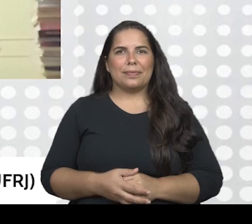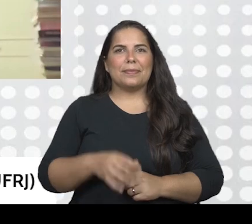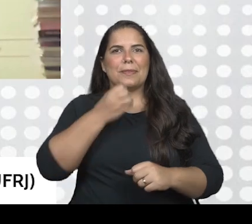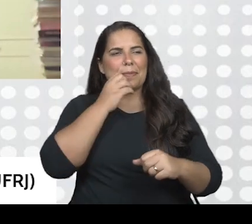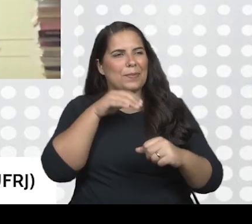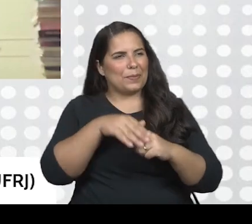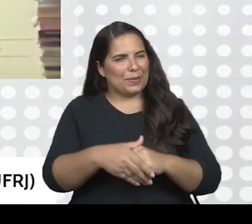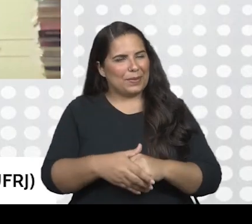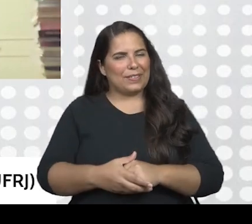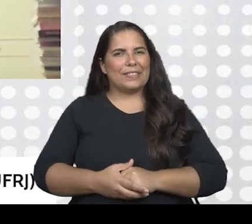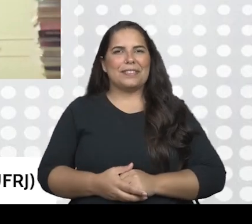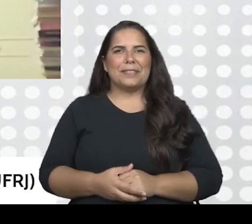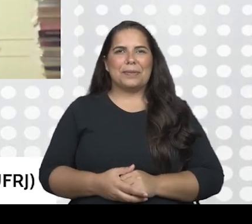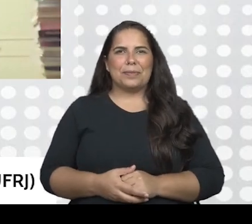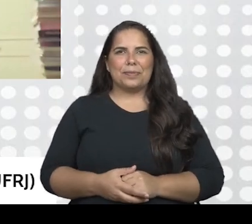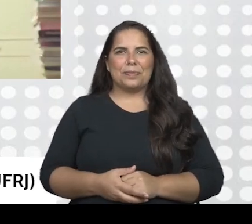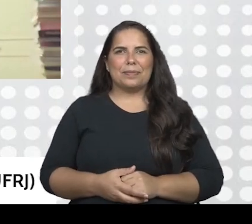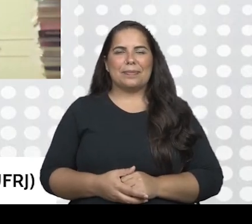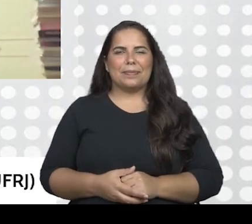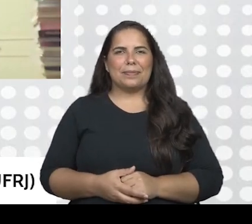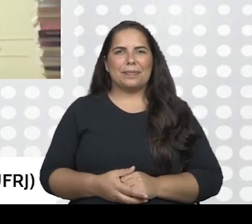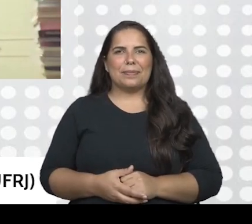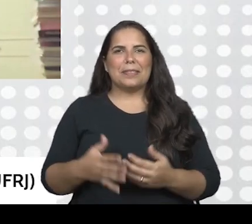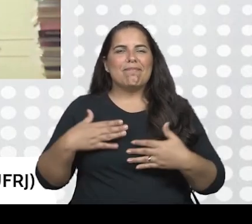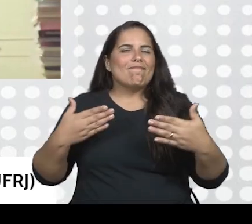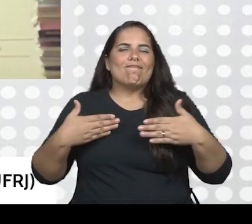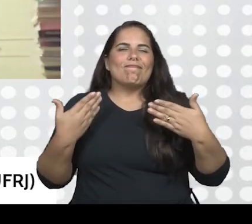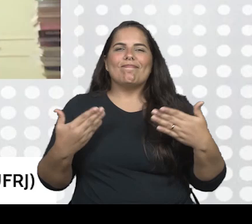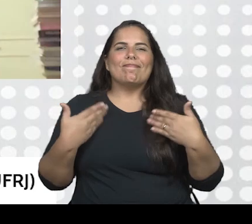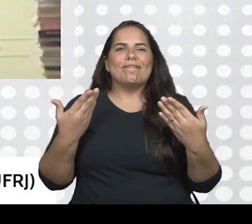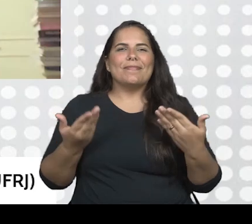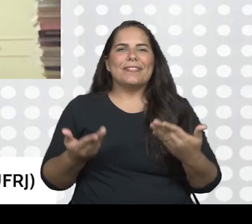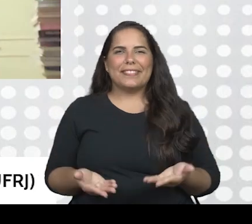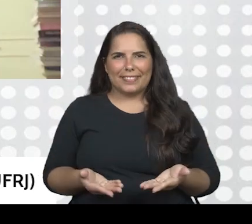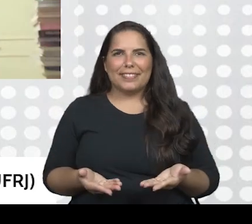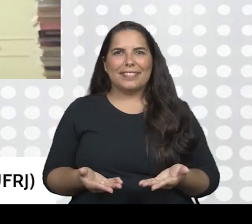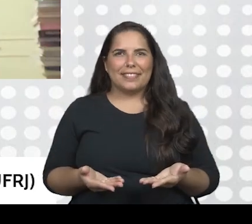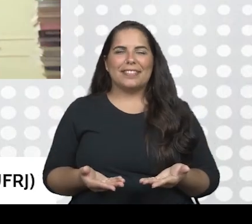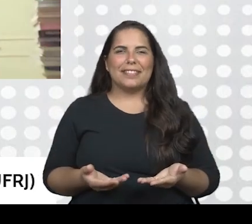Boa noite, é uma alegria estar aqui.